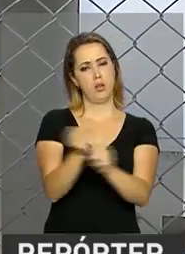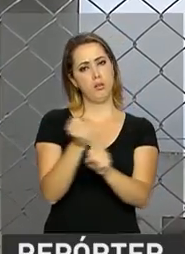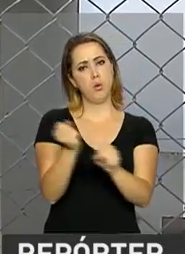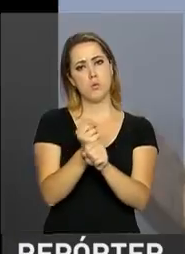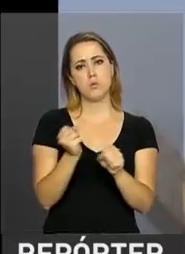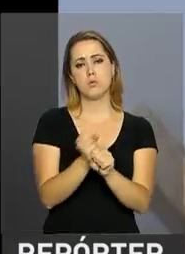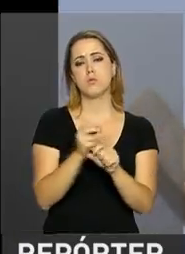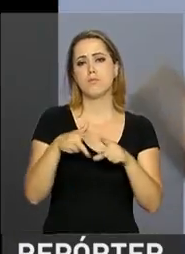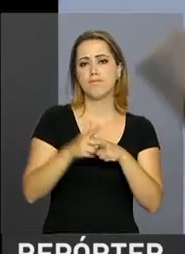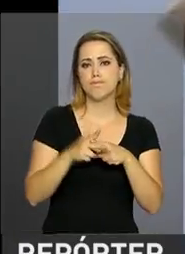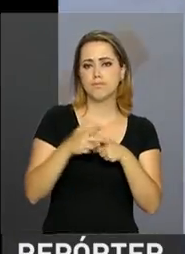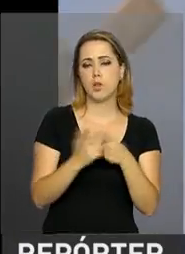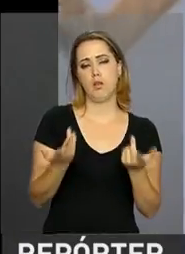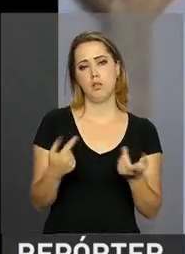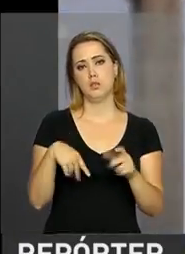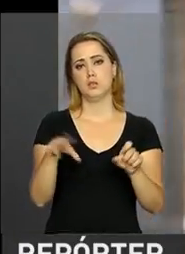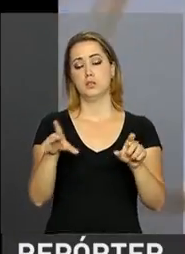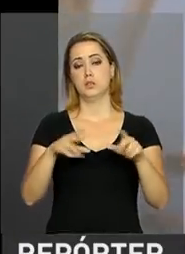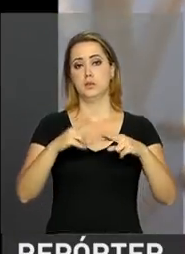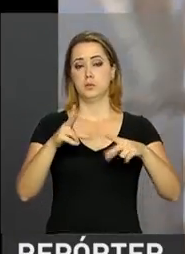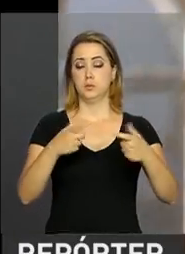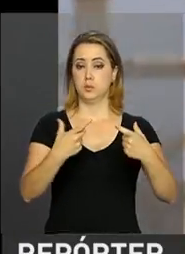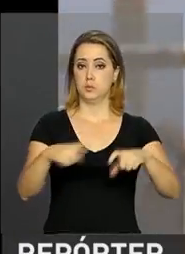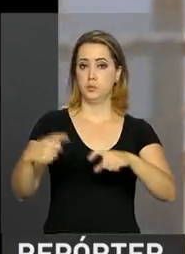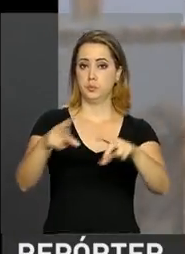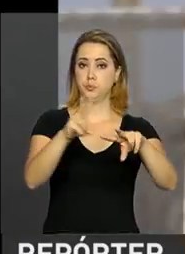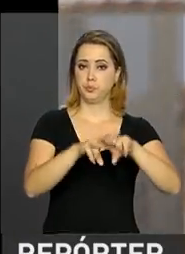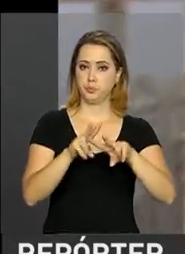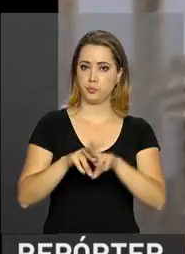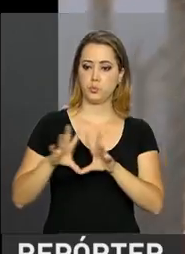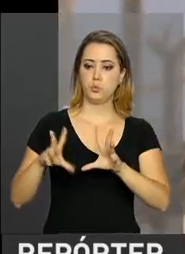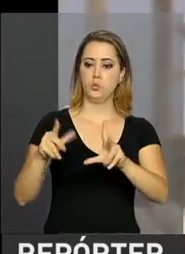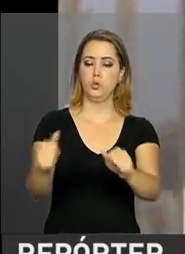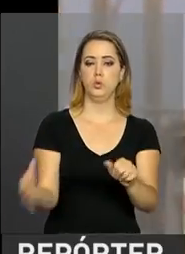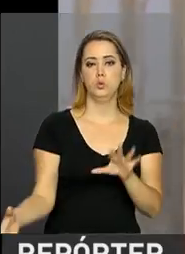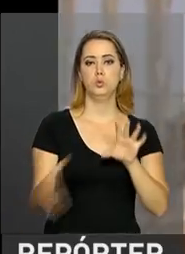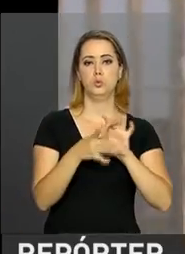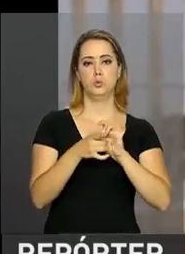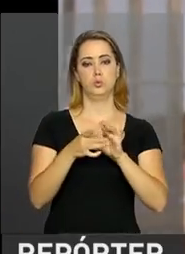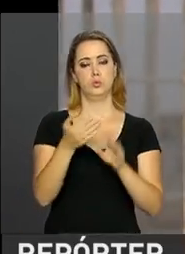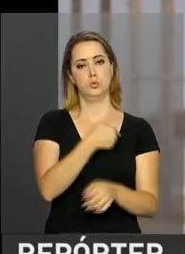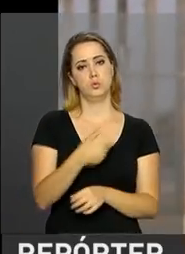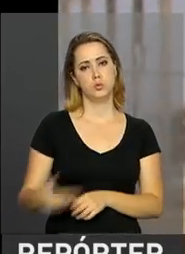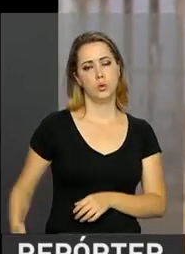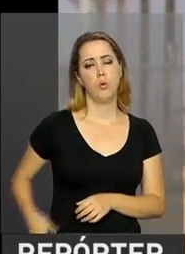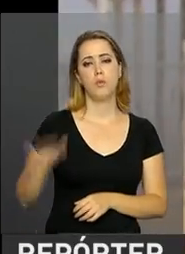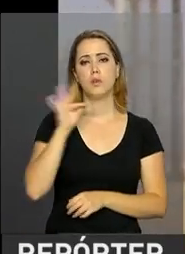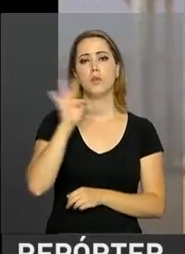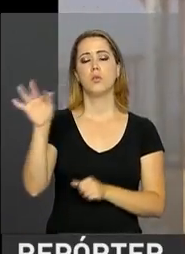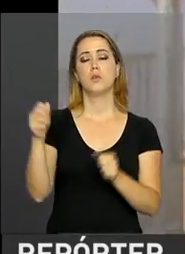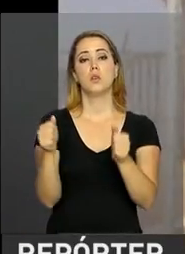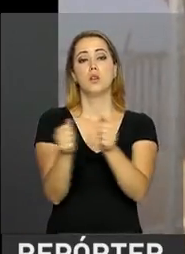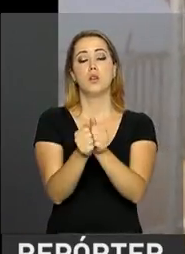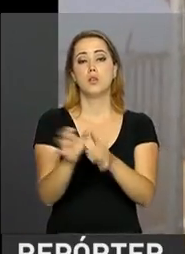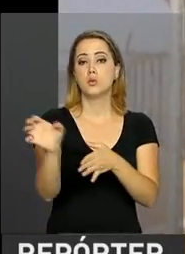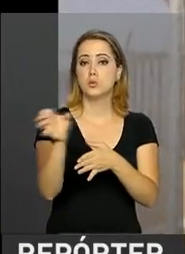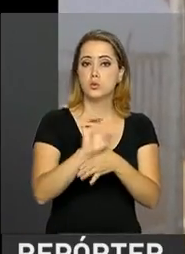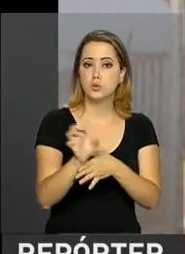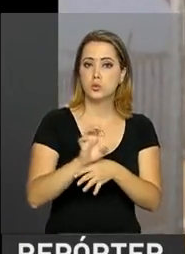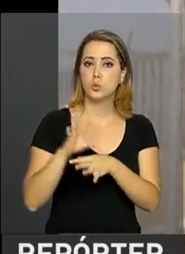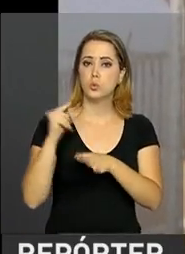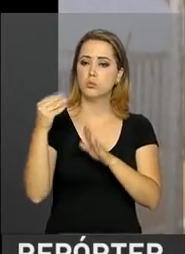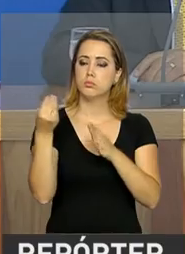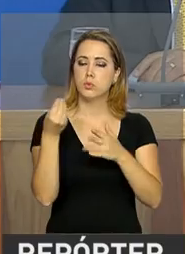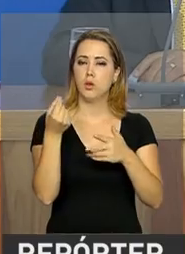e integração entre os governos Federal e estaduais São esses os princípios que vão orientar a execução do Plano Nacional de